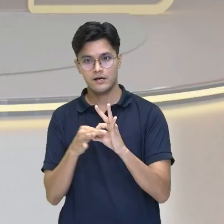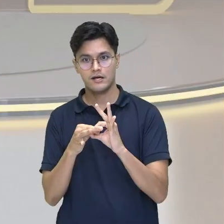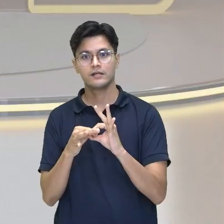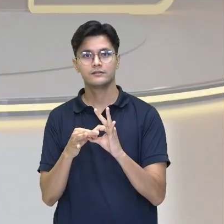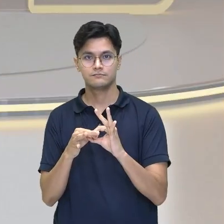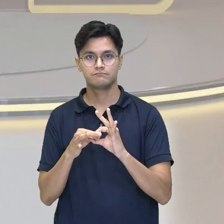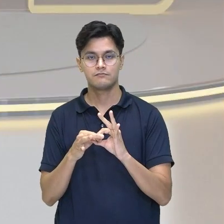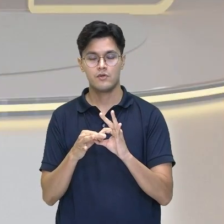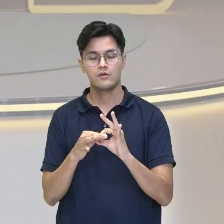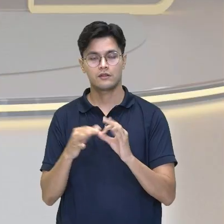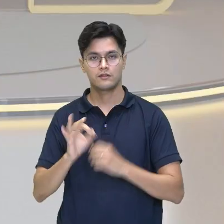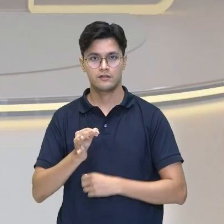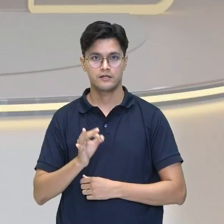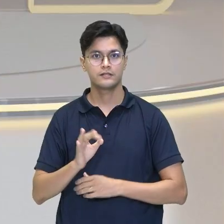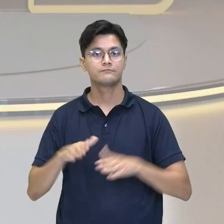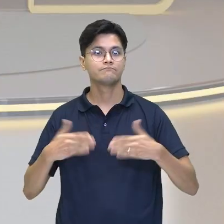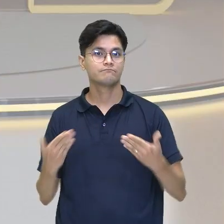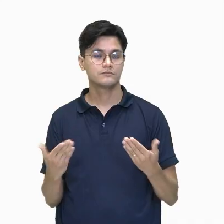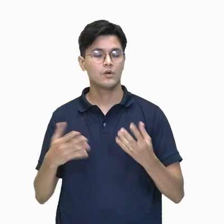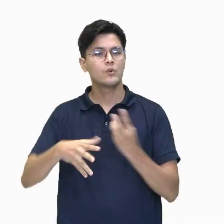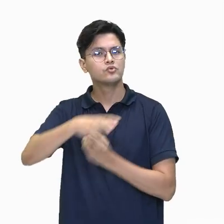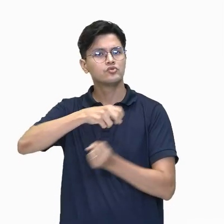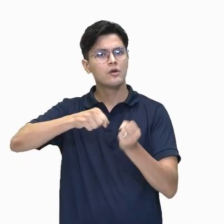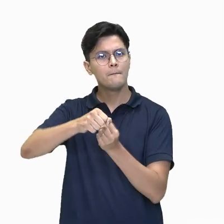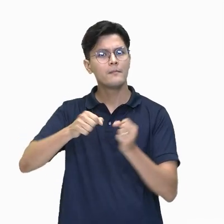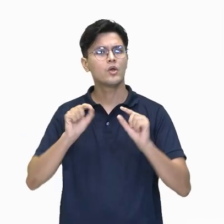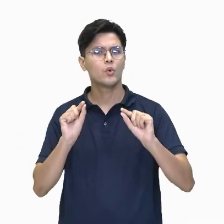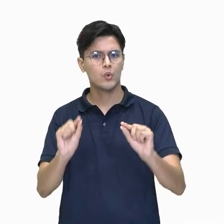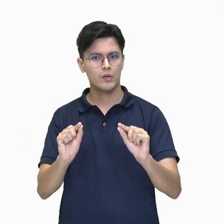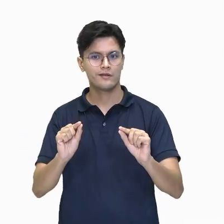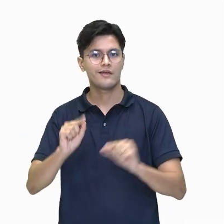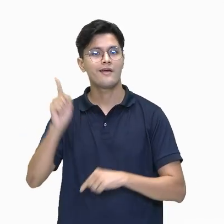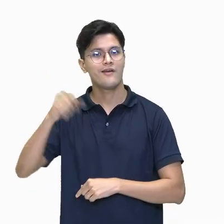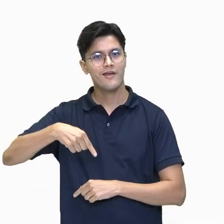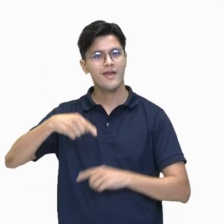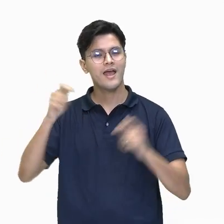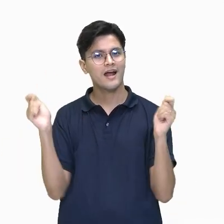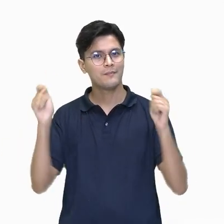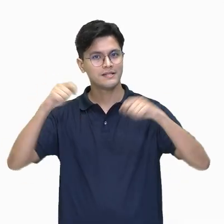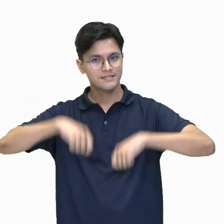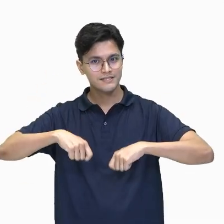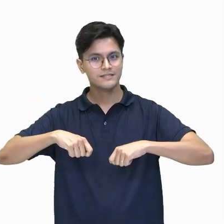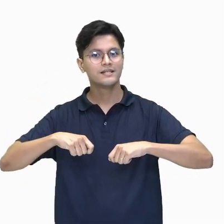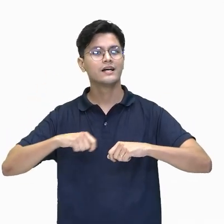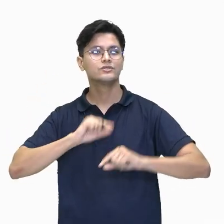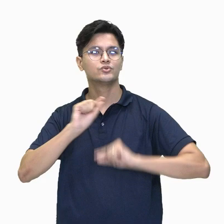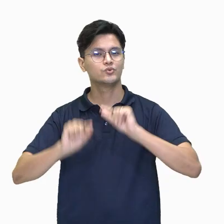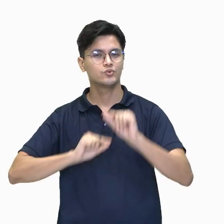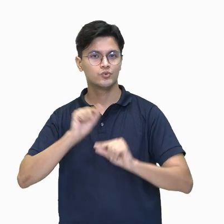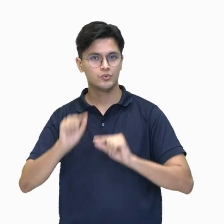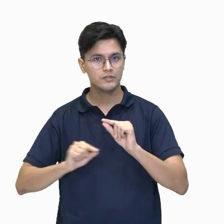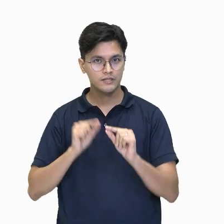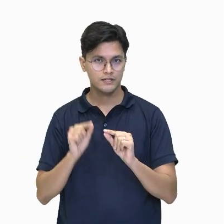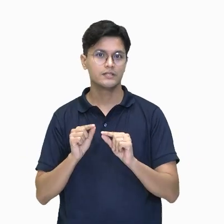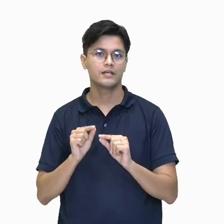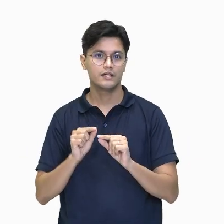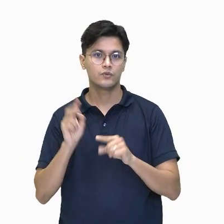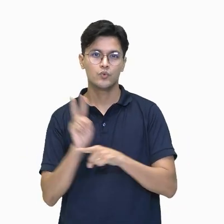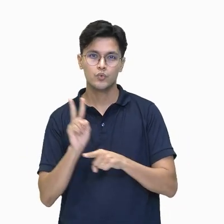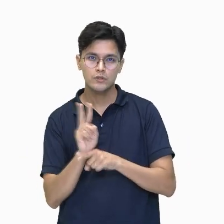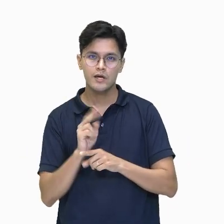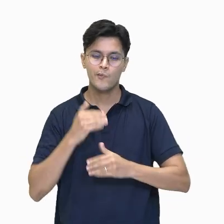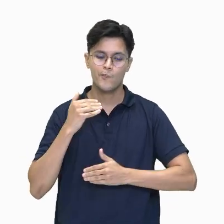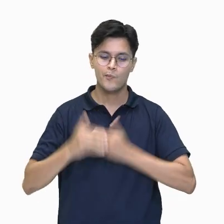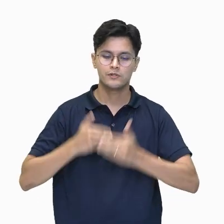caminhar, né? Então, a sustentabilidade é a capacidade de sustentação ou conservação de um processo ou